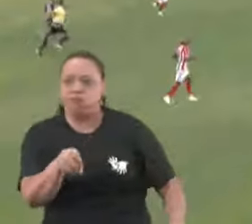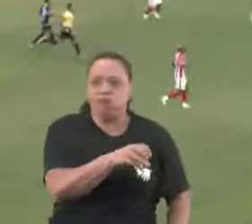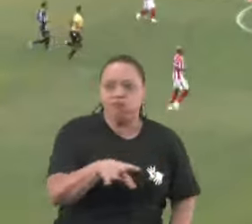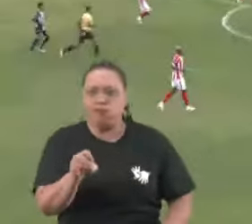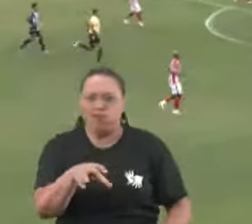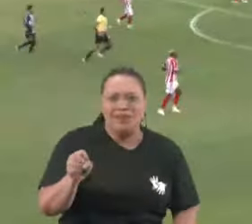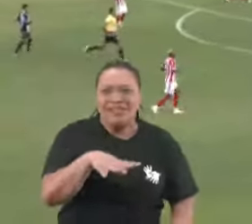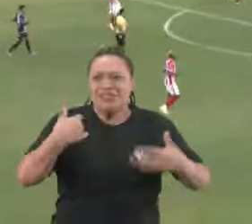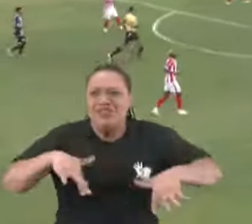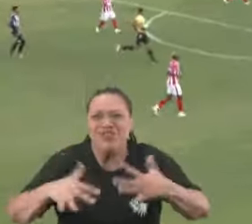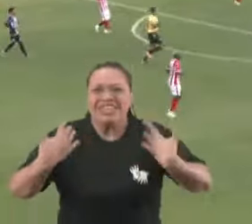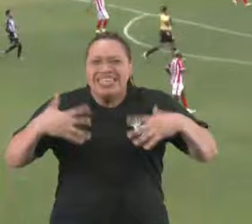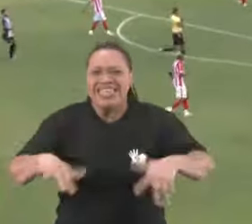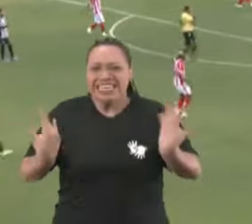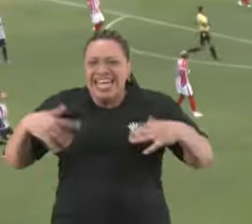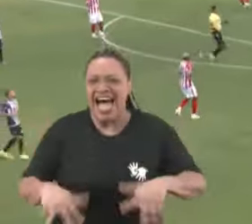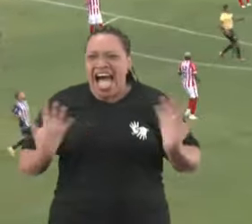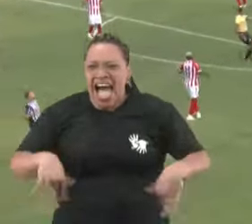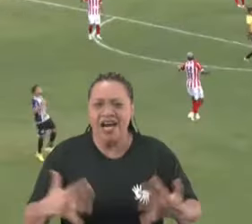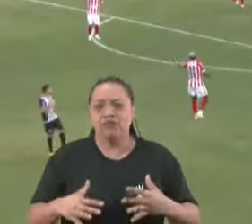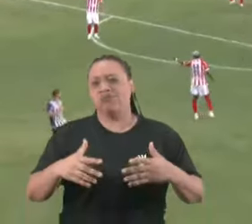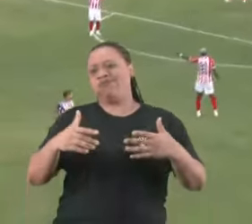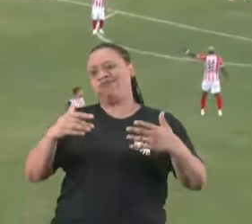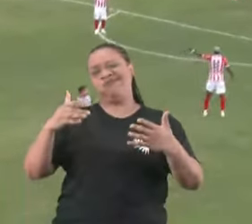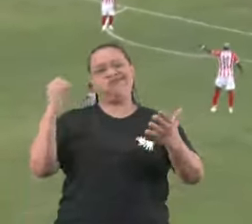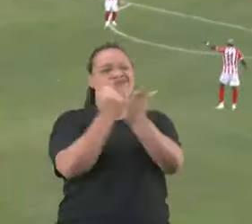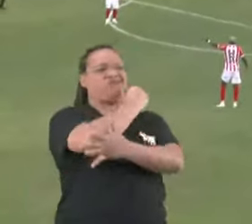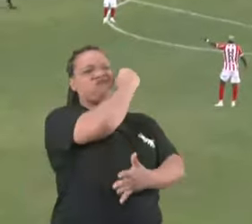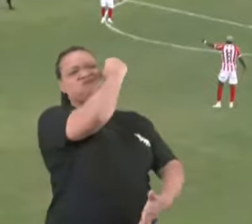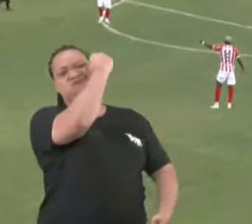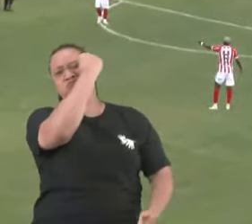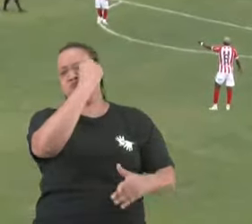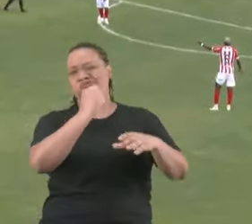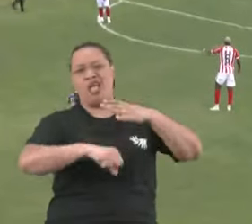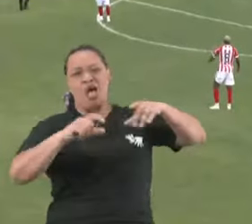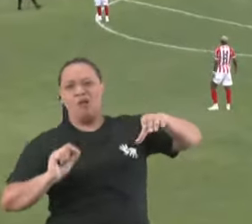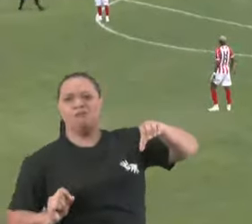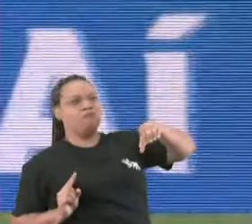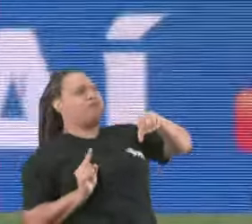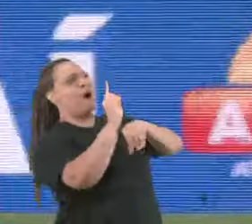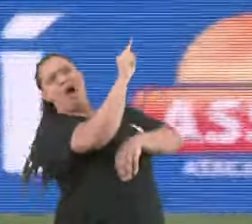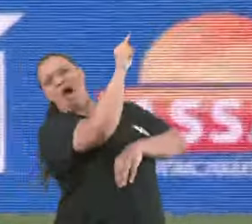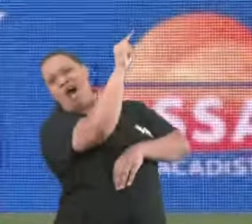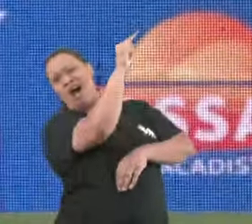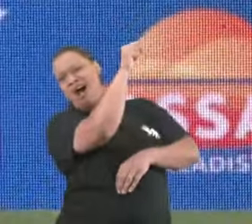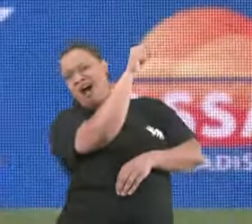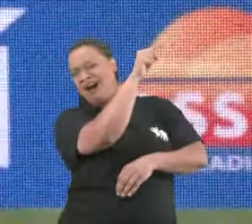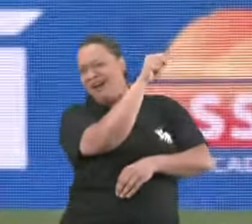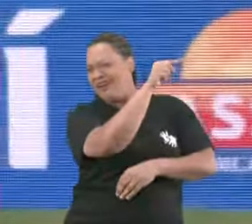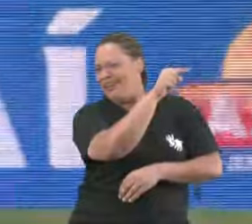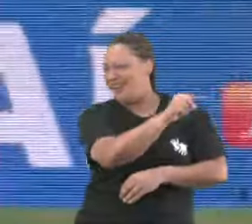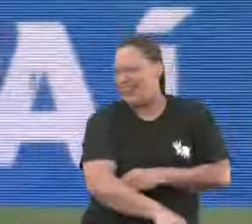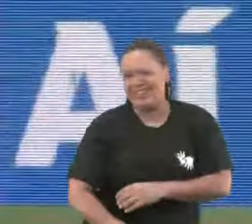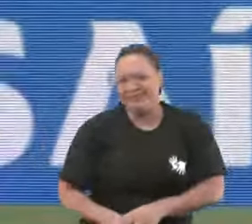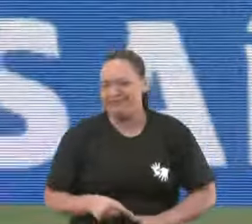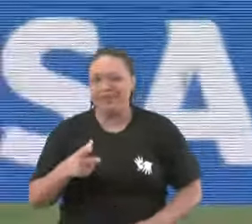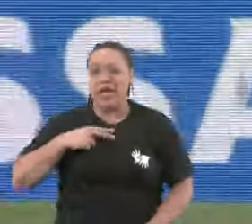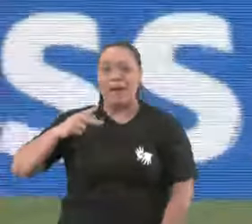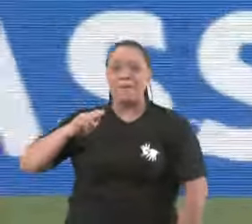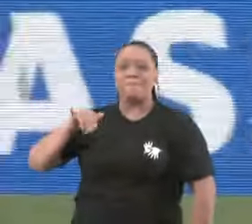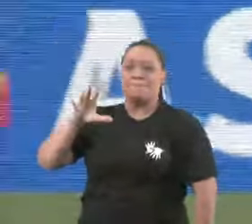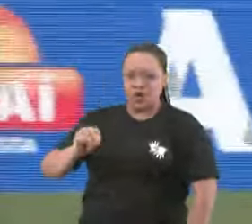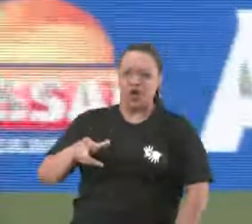Aleph, enfiada de bola, era para o Paulinho. Léo Pereira foi esperto, se antecipou. Fez o corte, o Paulinho